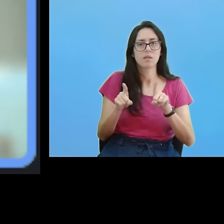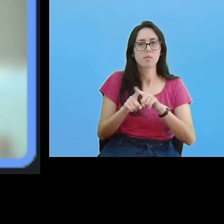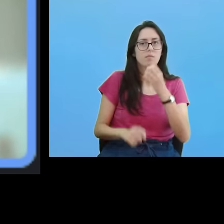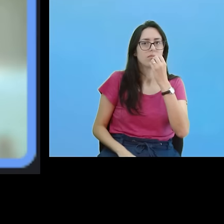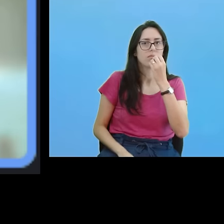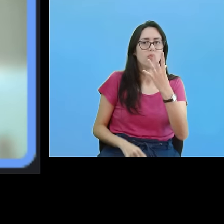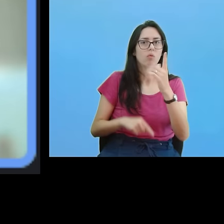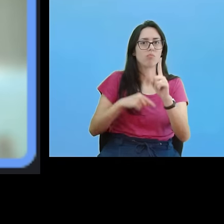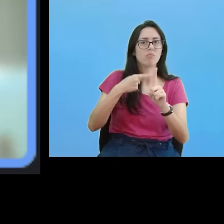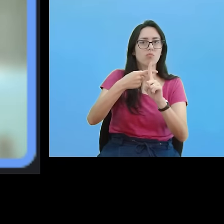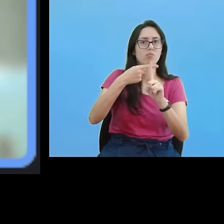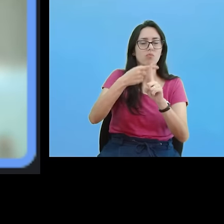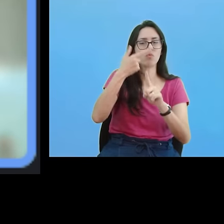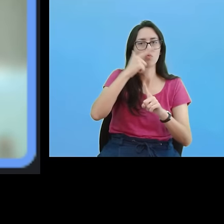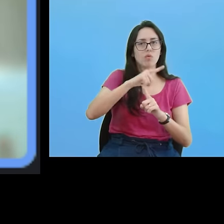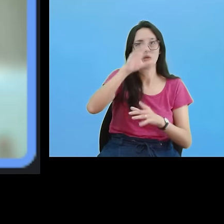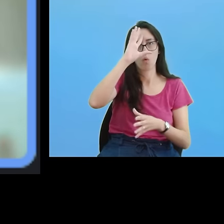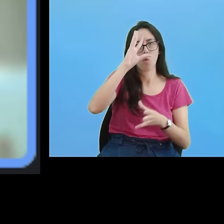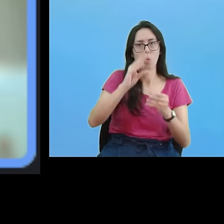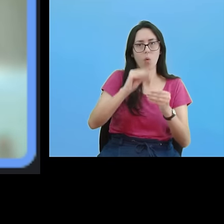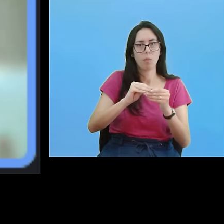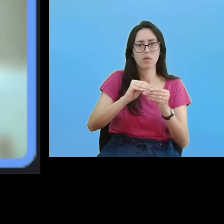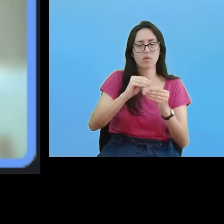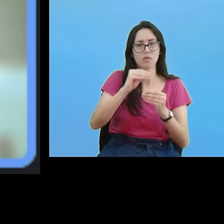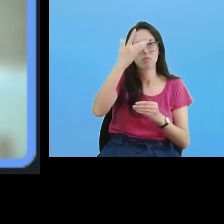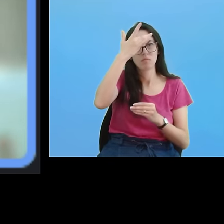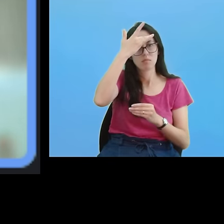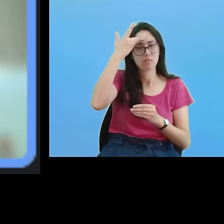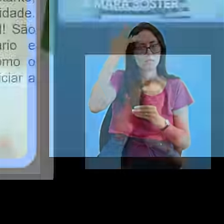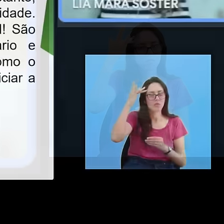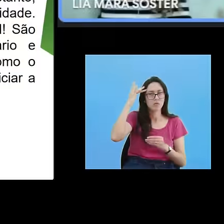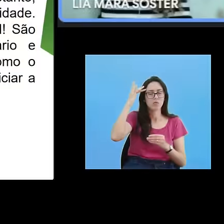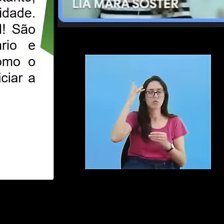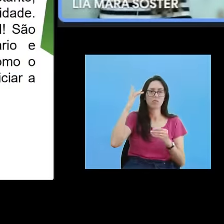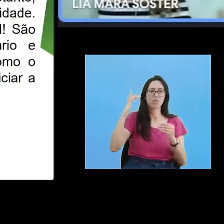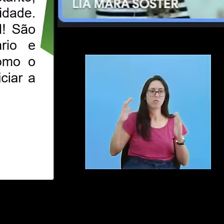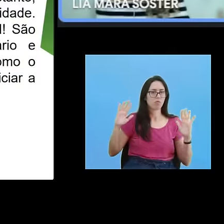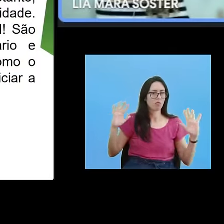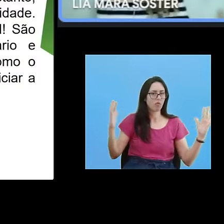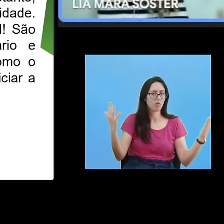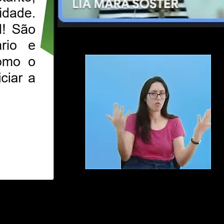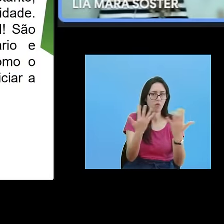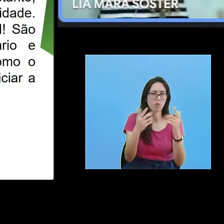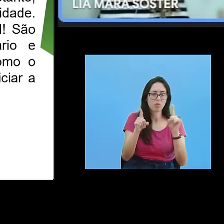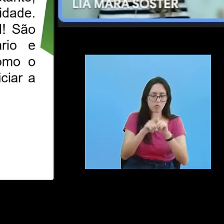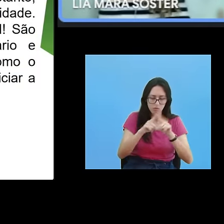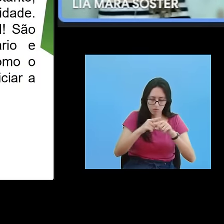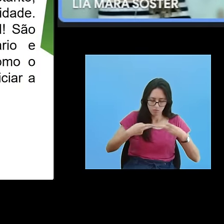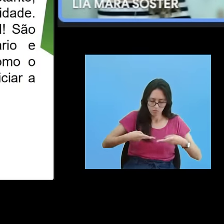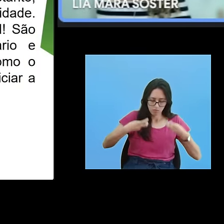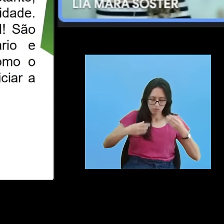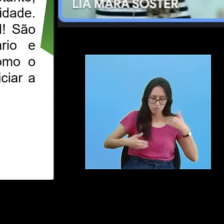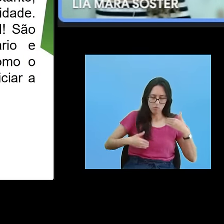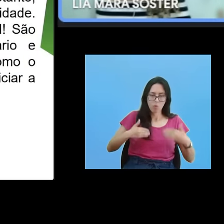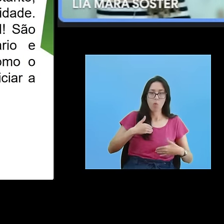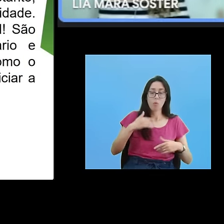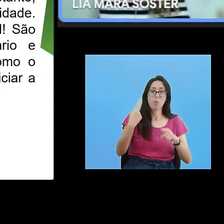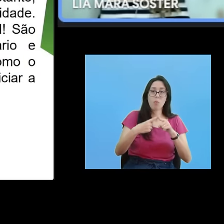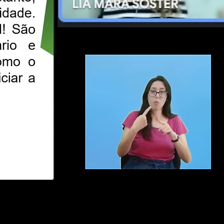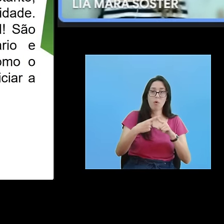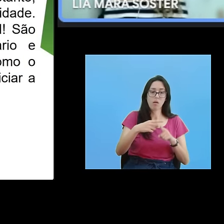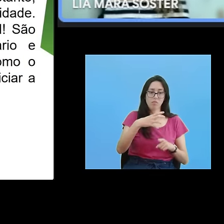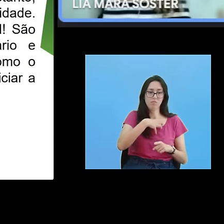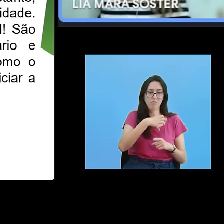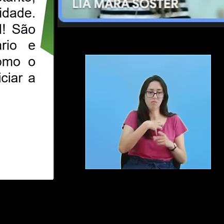né, da compreensão do que tem à sua volta a partir do seu corpo. Por que a partir do seu corpo? Porque toda a percepção